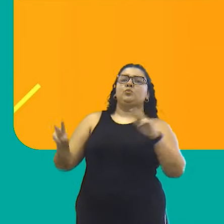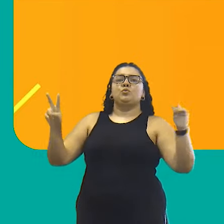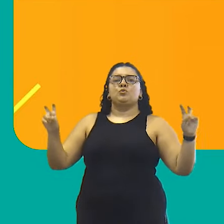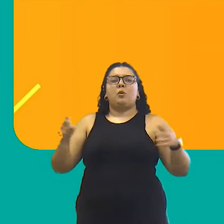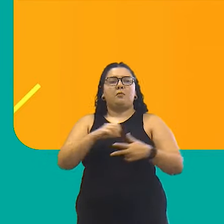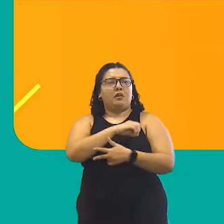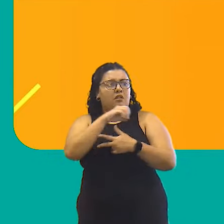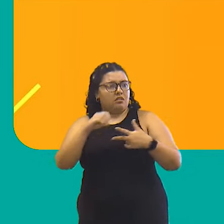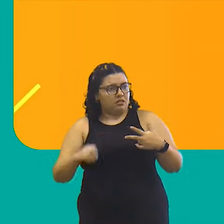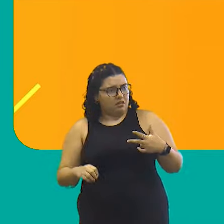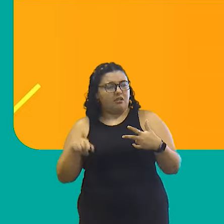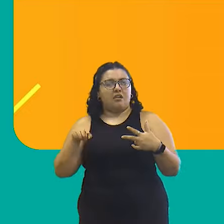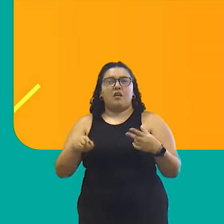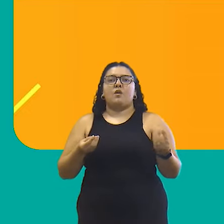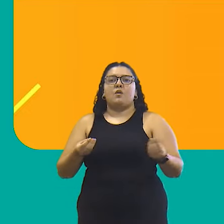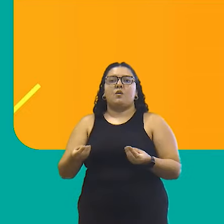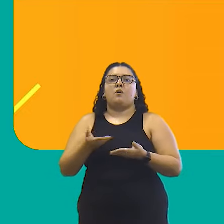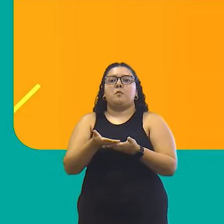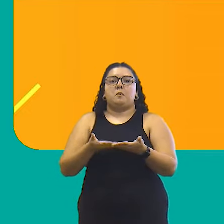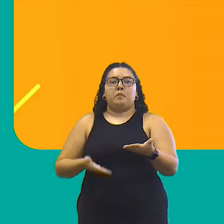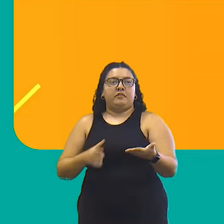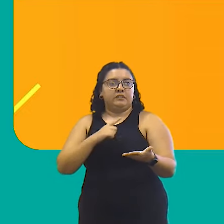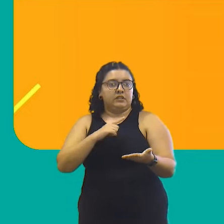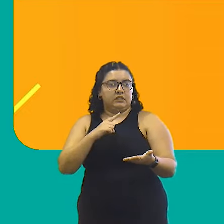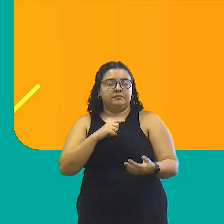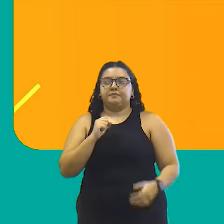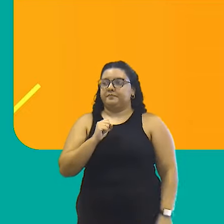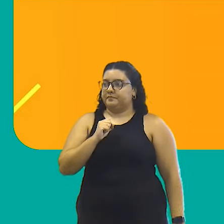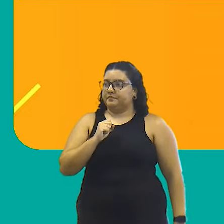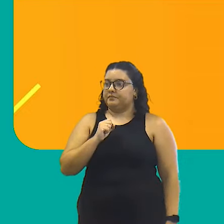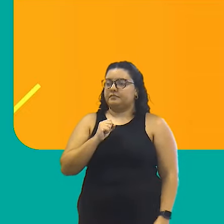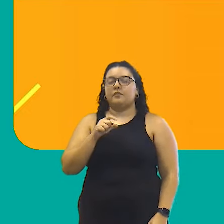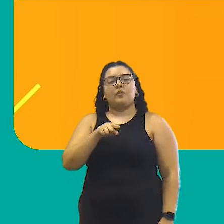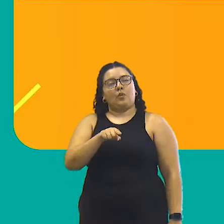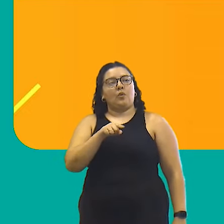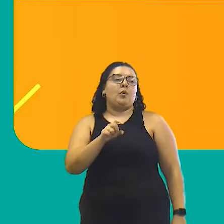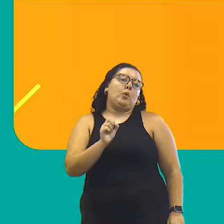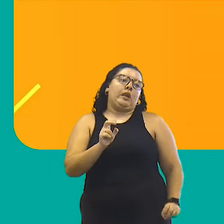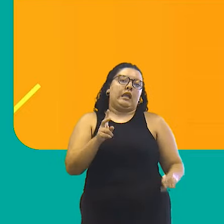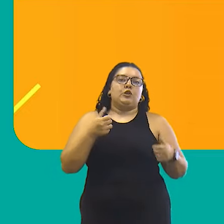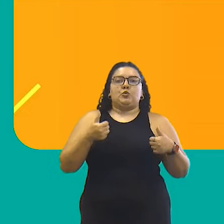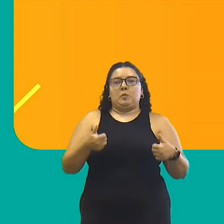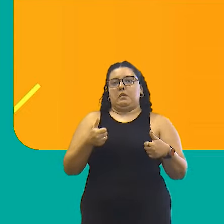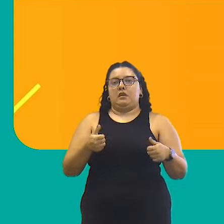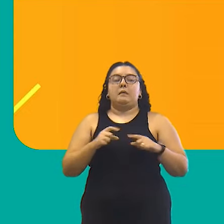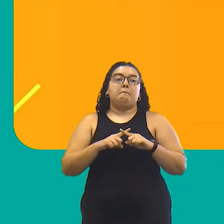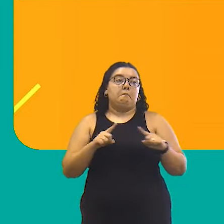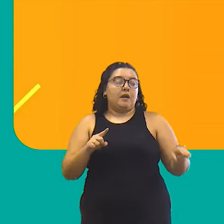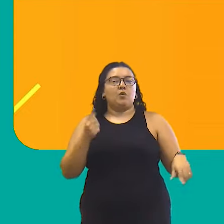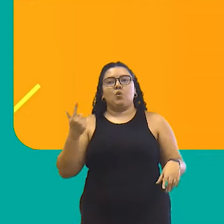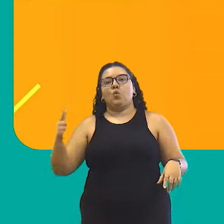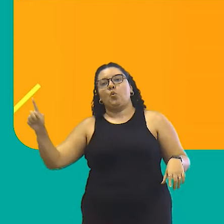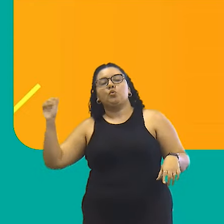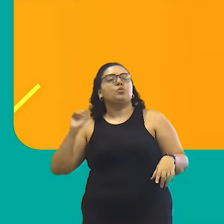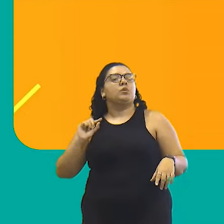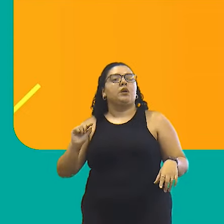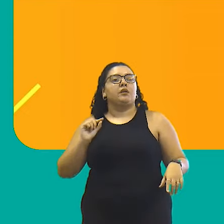forma como a prova se apresenta. Você fala, até aí está tudo bem. Mas uma outra